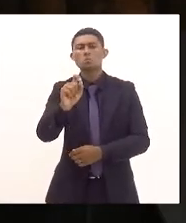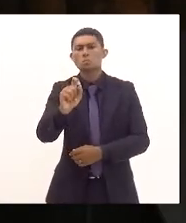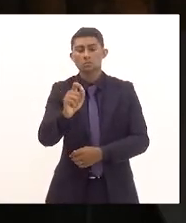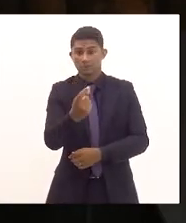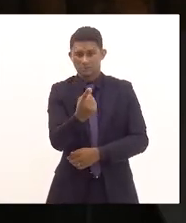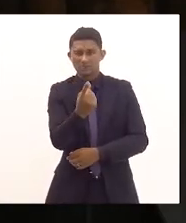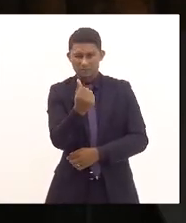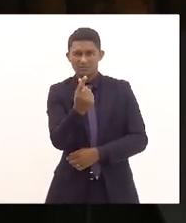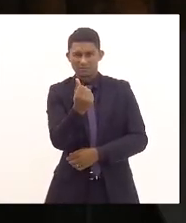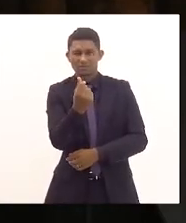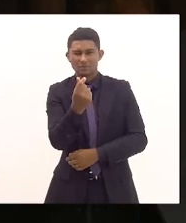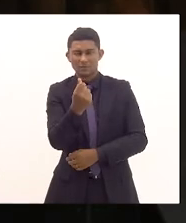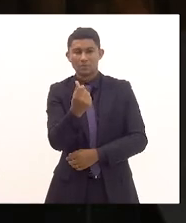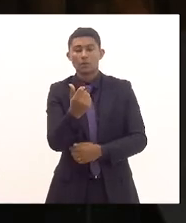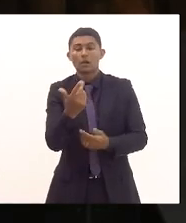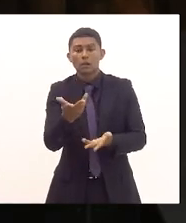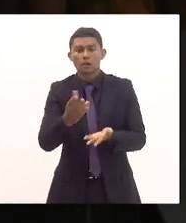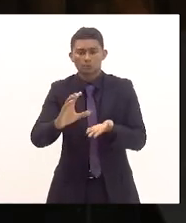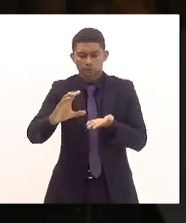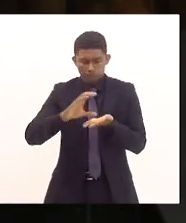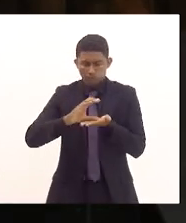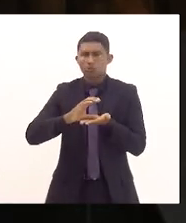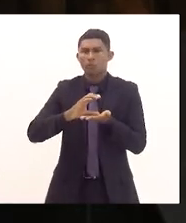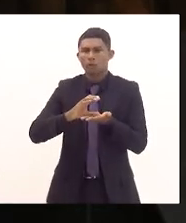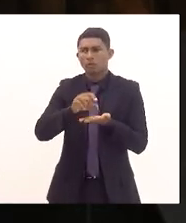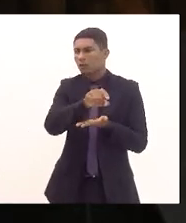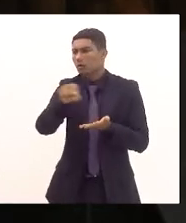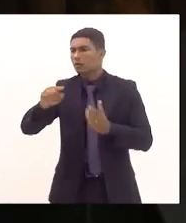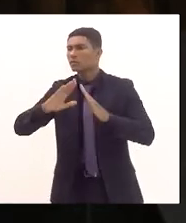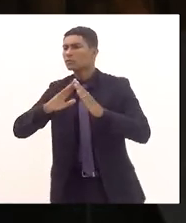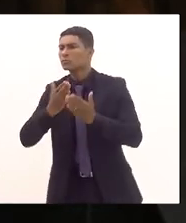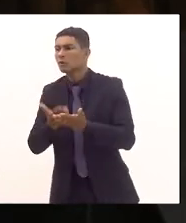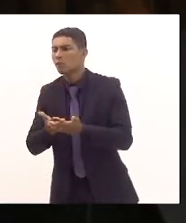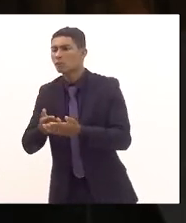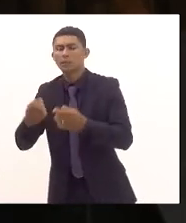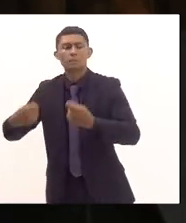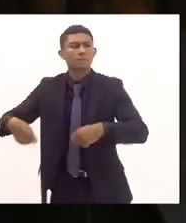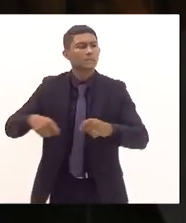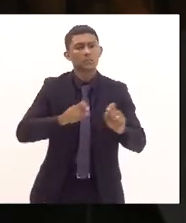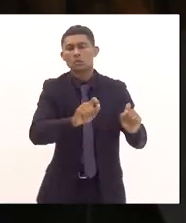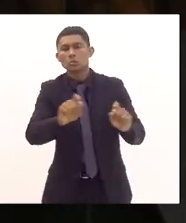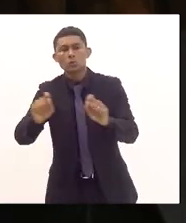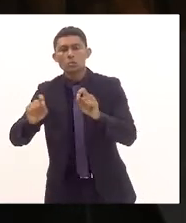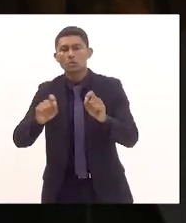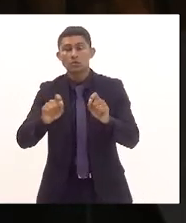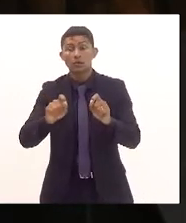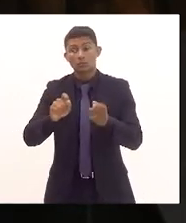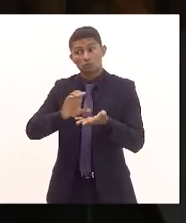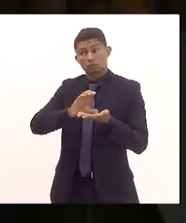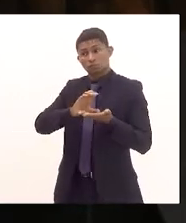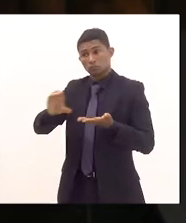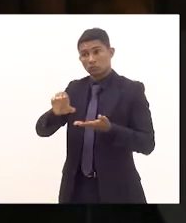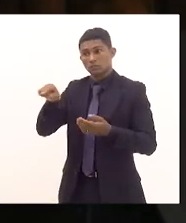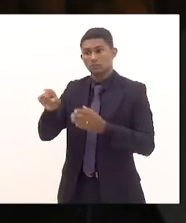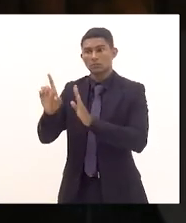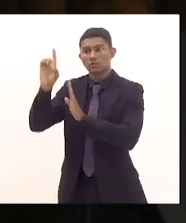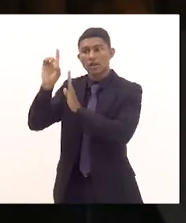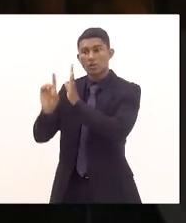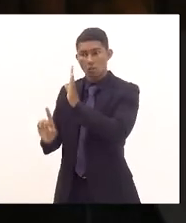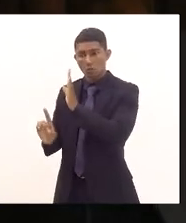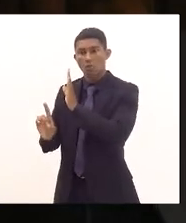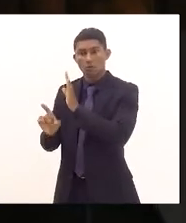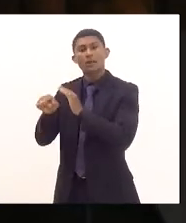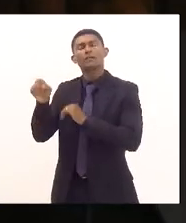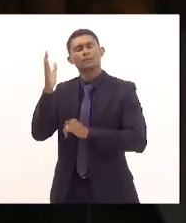chega na mão de quem mais sabe o que uma escola precisa que é diretora e o diretor da Escola que carrega o piano